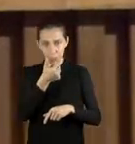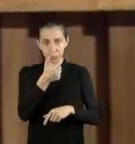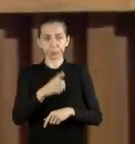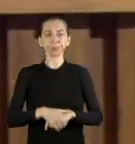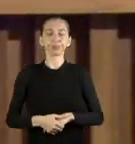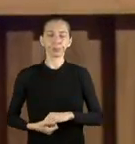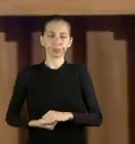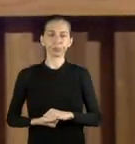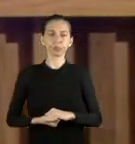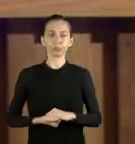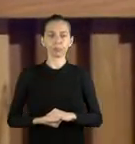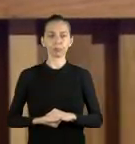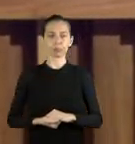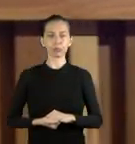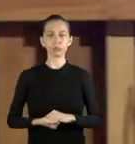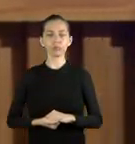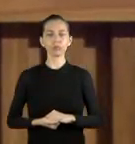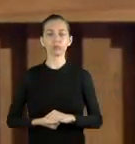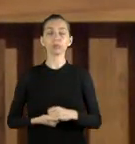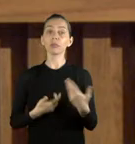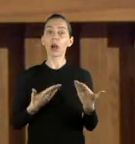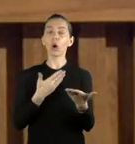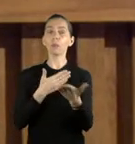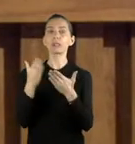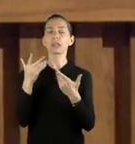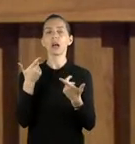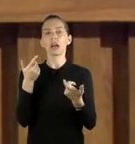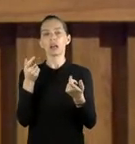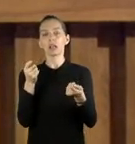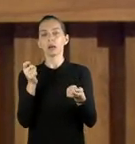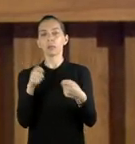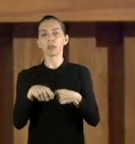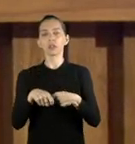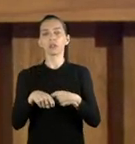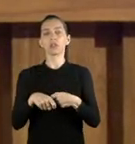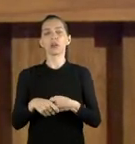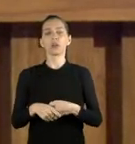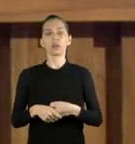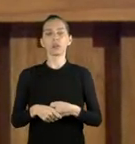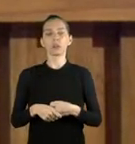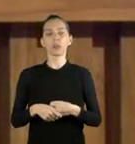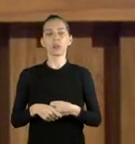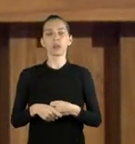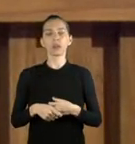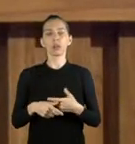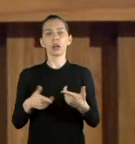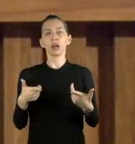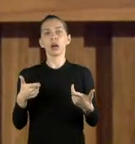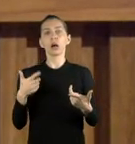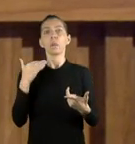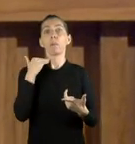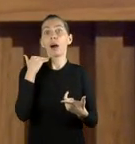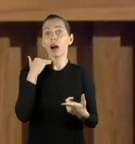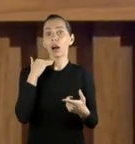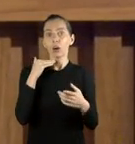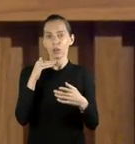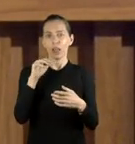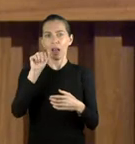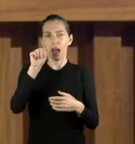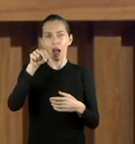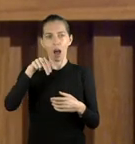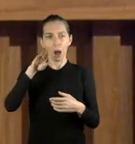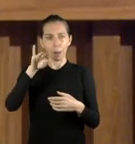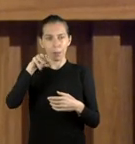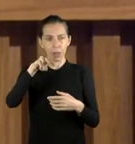para investir, né? Para começar a ser alguém do mercado financeiro. Né? Começando por certificações bancárias, certificações de